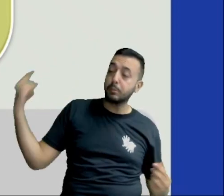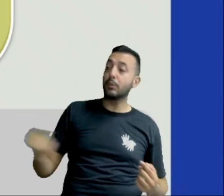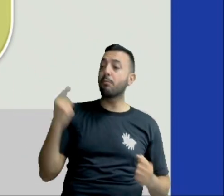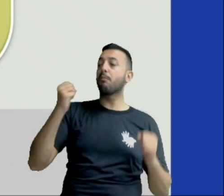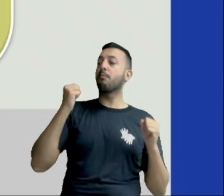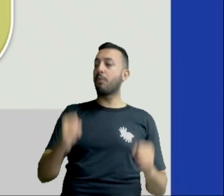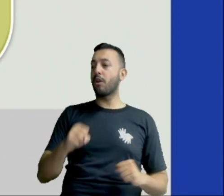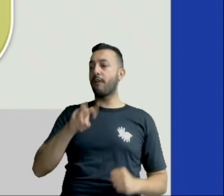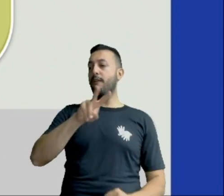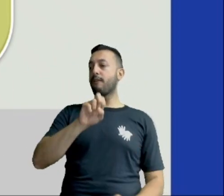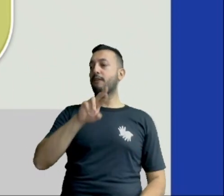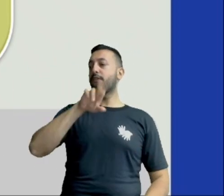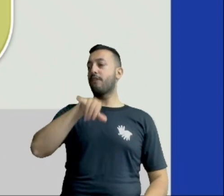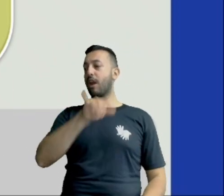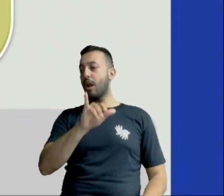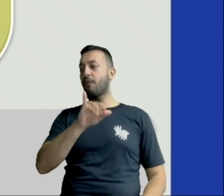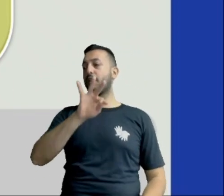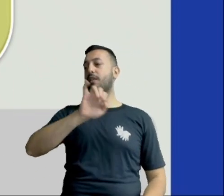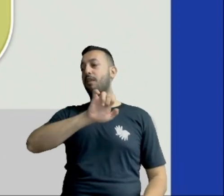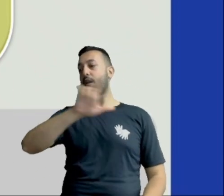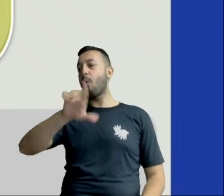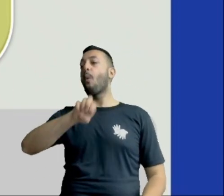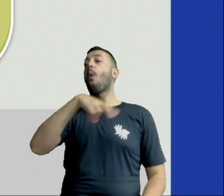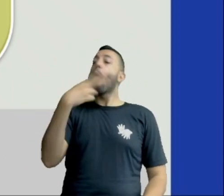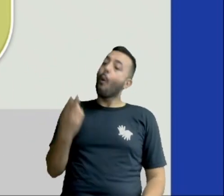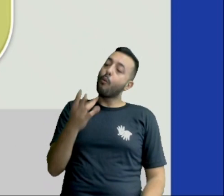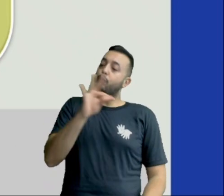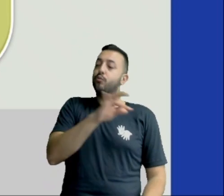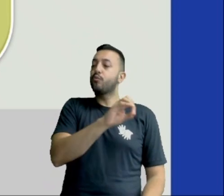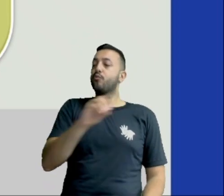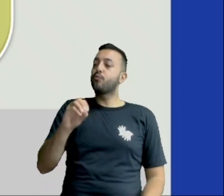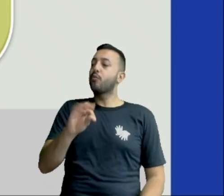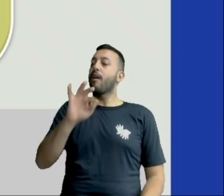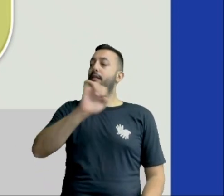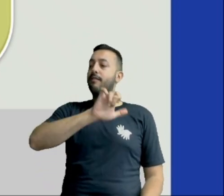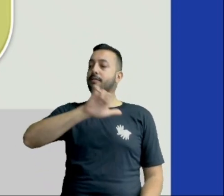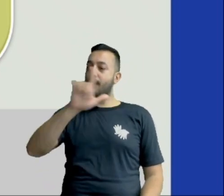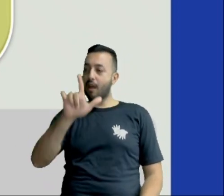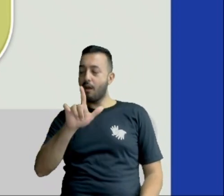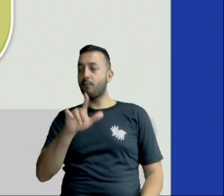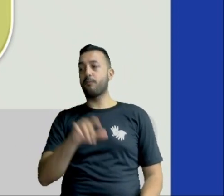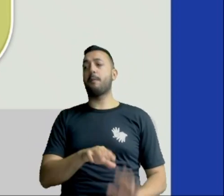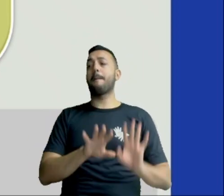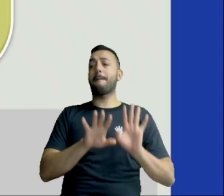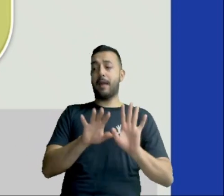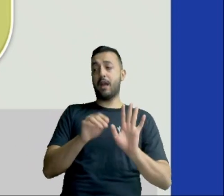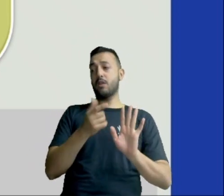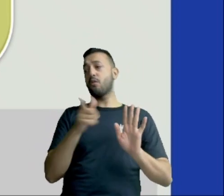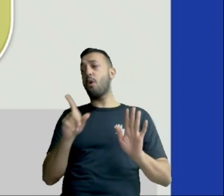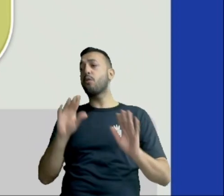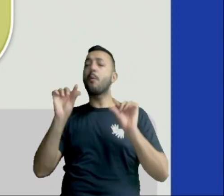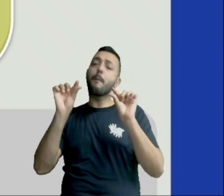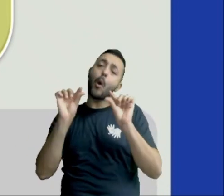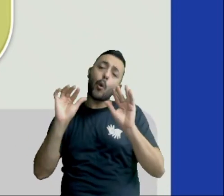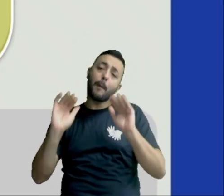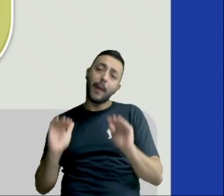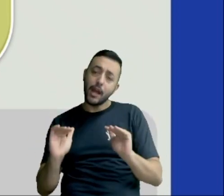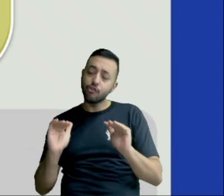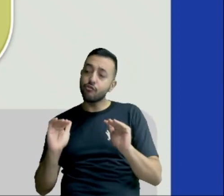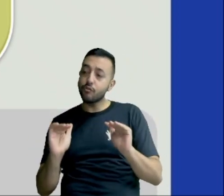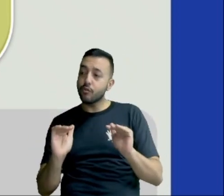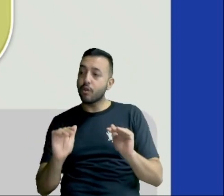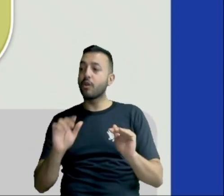very tall ou too tall. Agora, com relação a baixo, um pouco baixo, quite